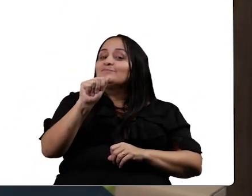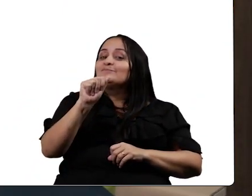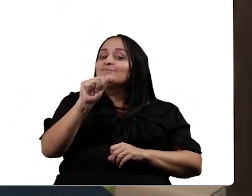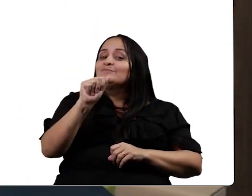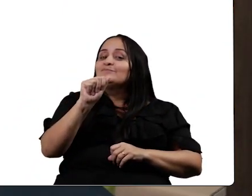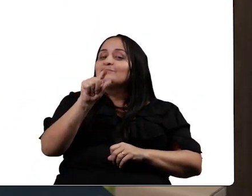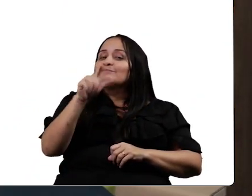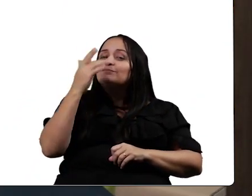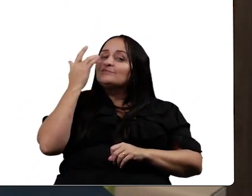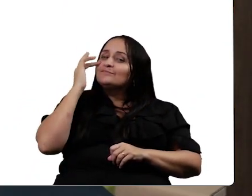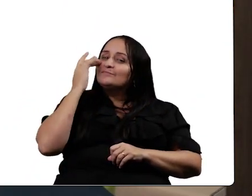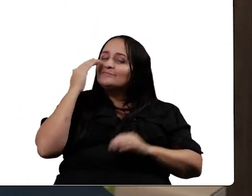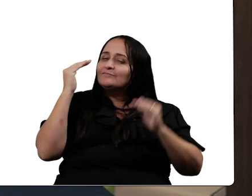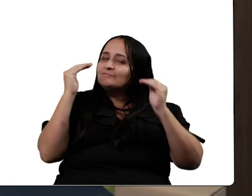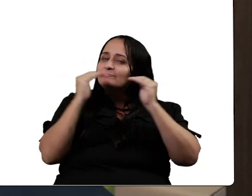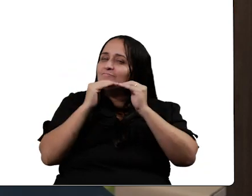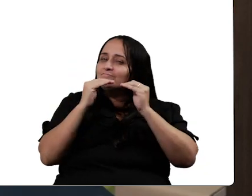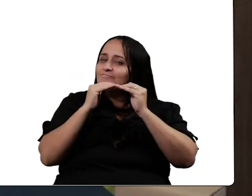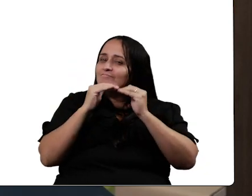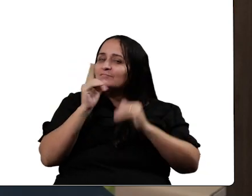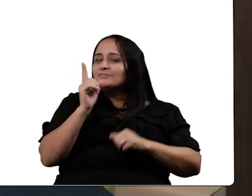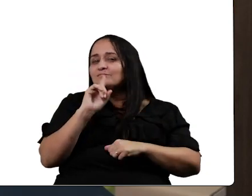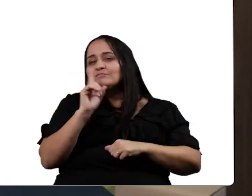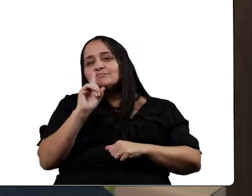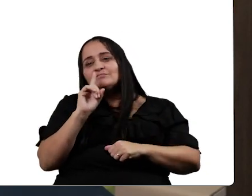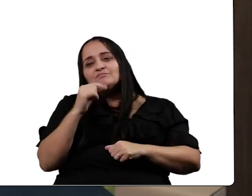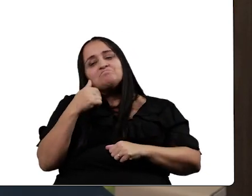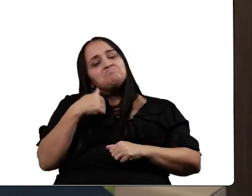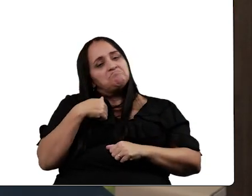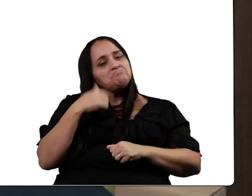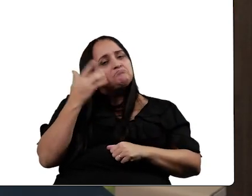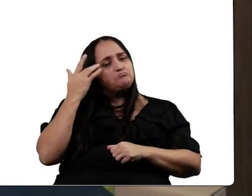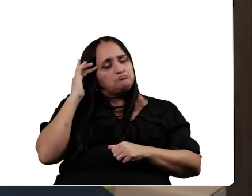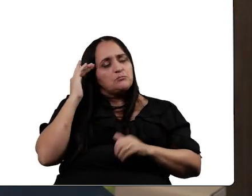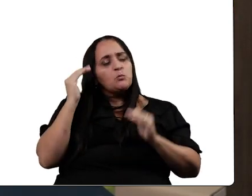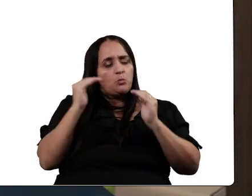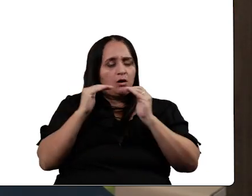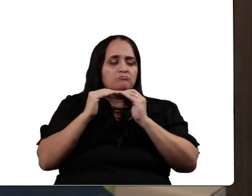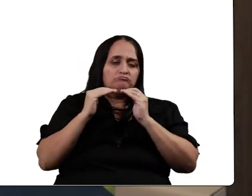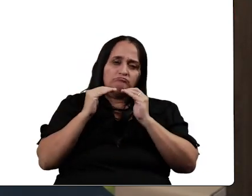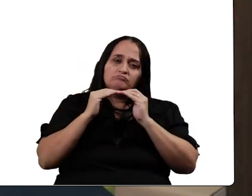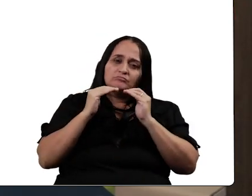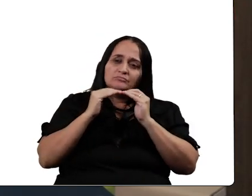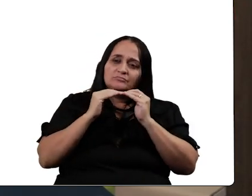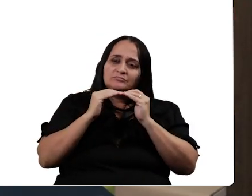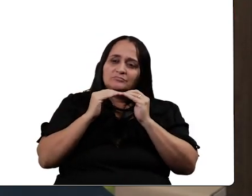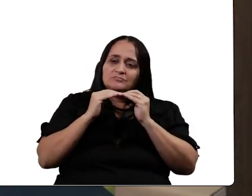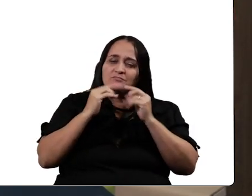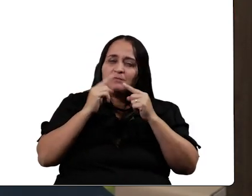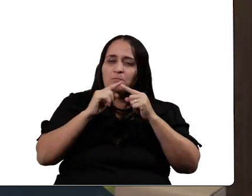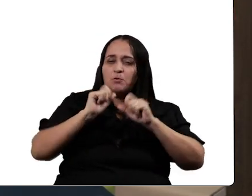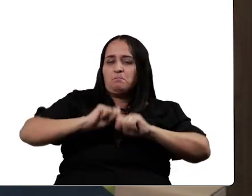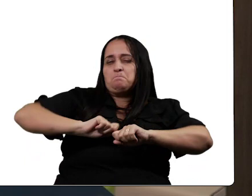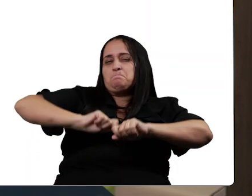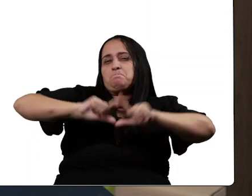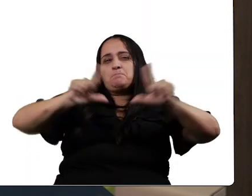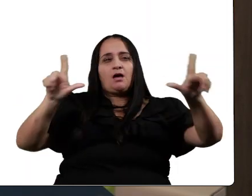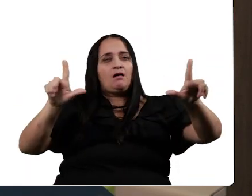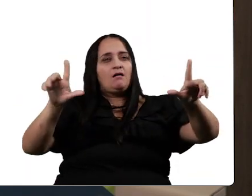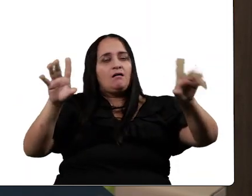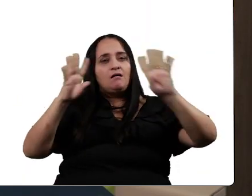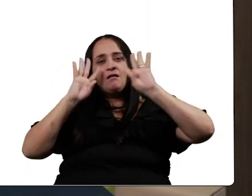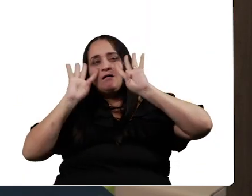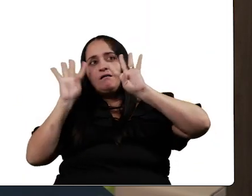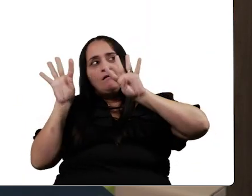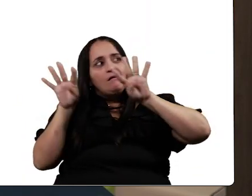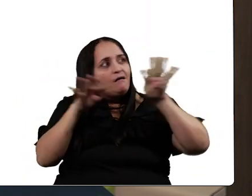que é que você acha? Acha que não? Eu acho que tem tudo a ver, porque esse povo de publicidade é bem